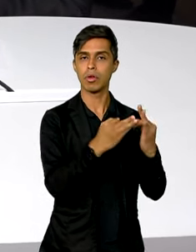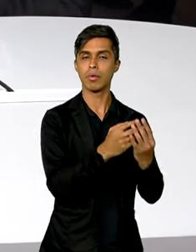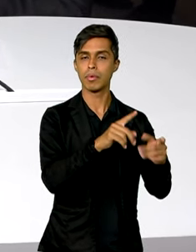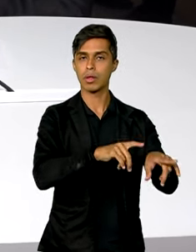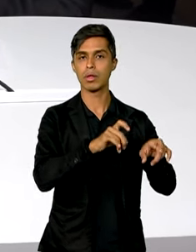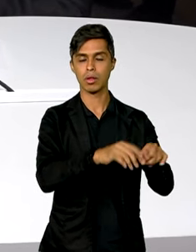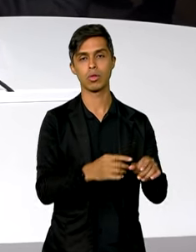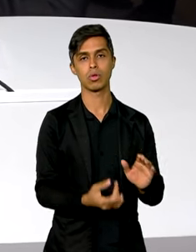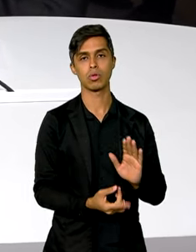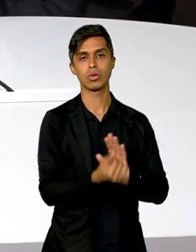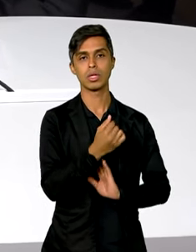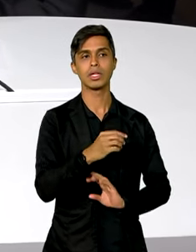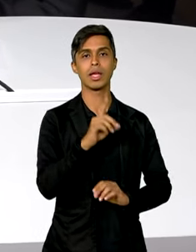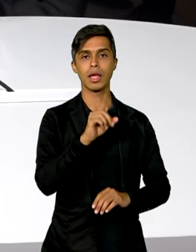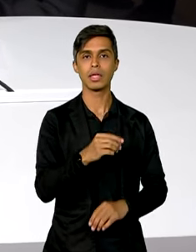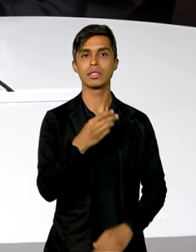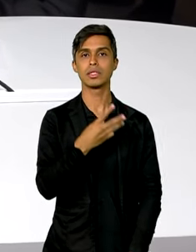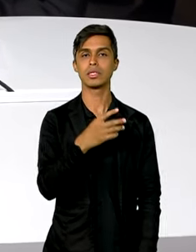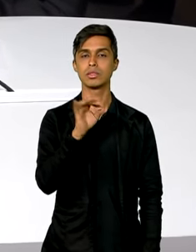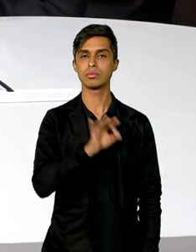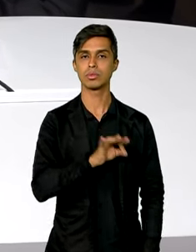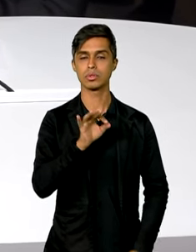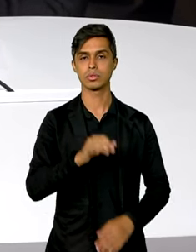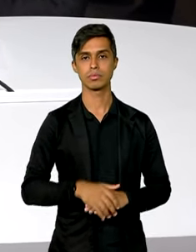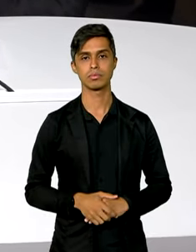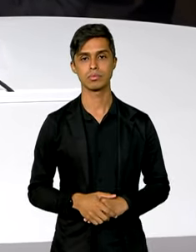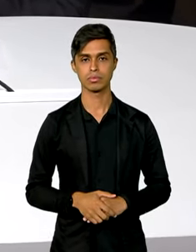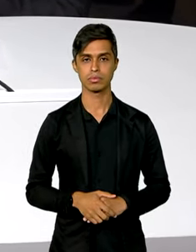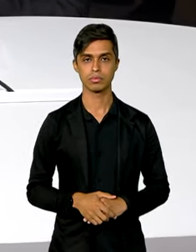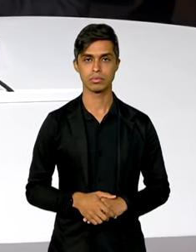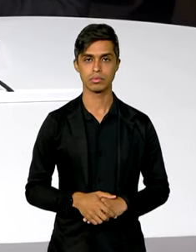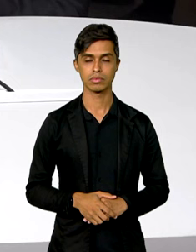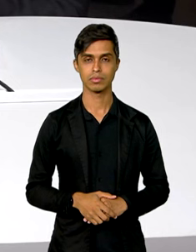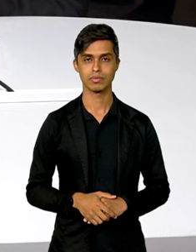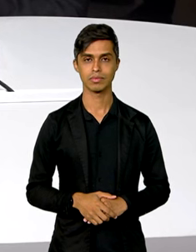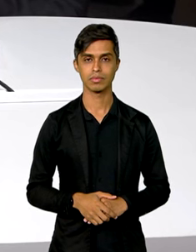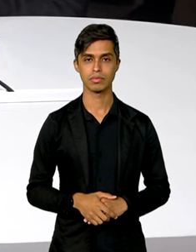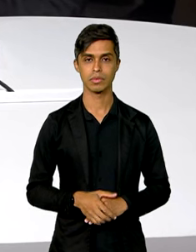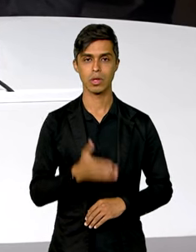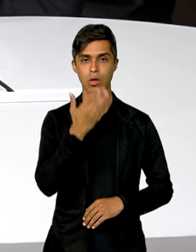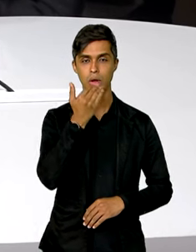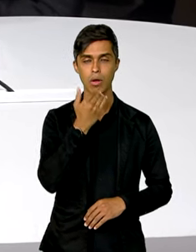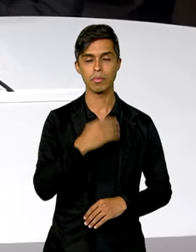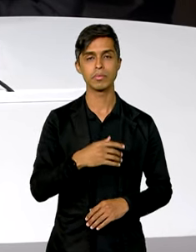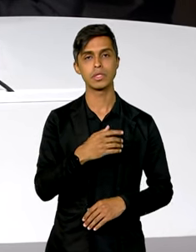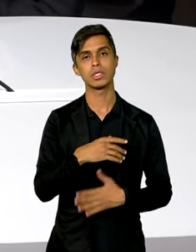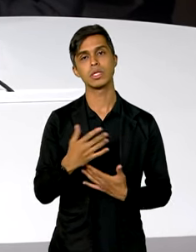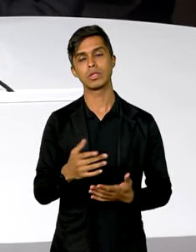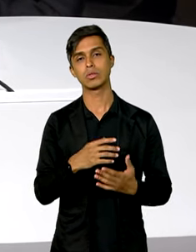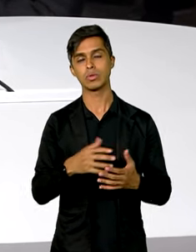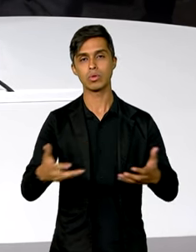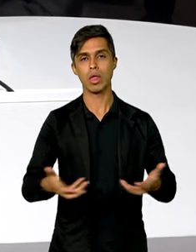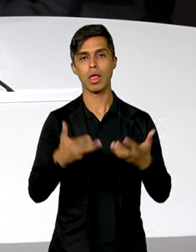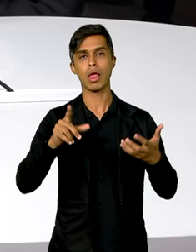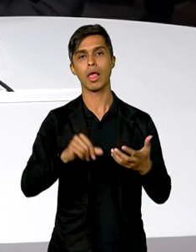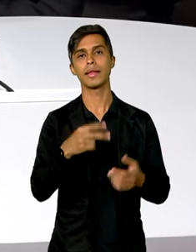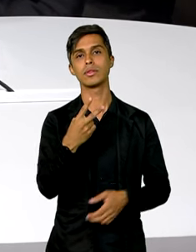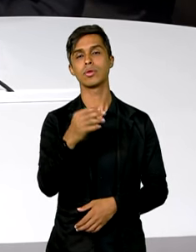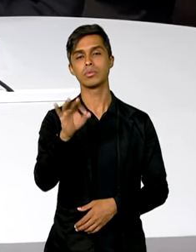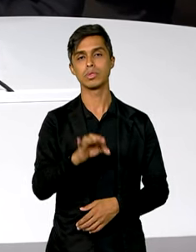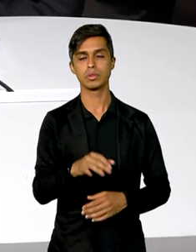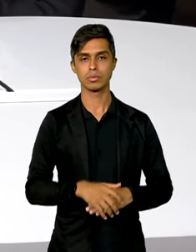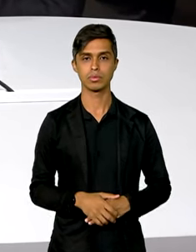os juros é de 3%. Para alimentos orgânicos, 2%. Para